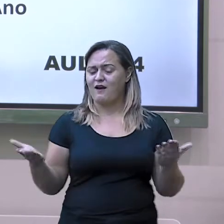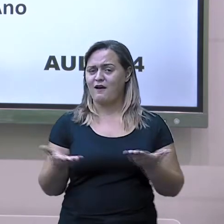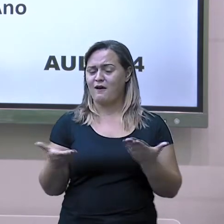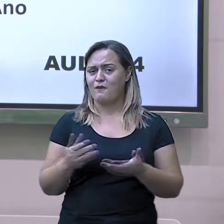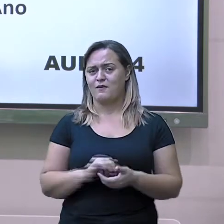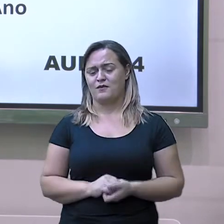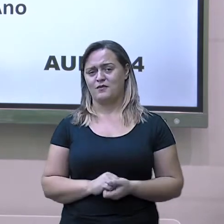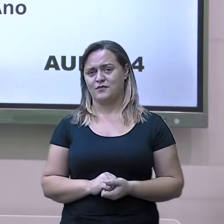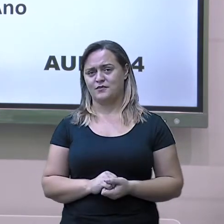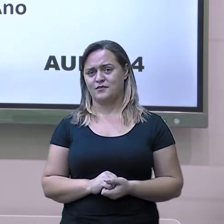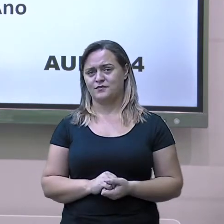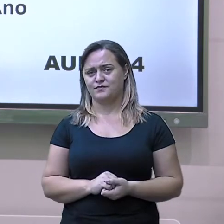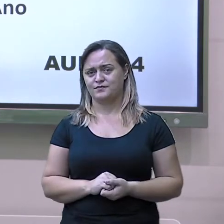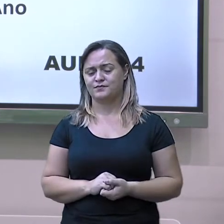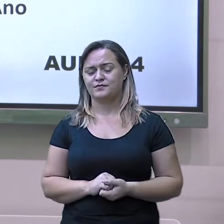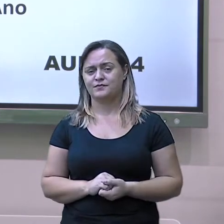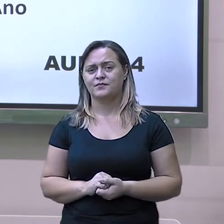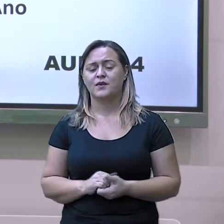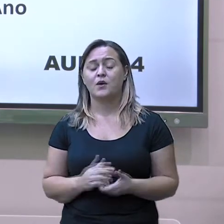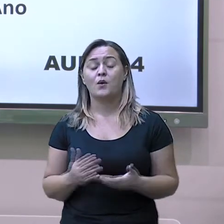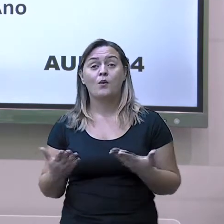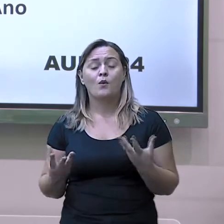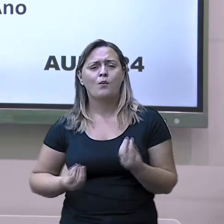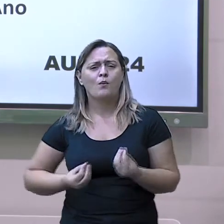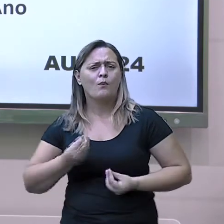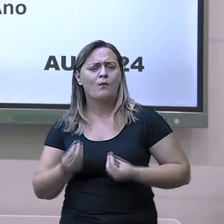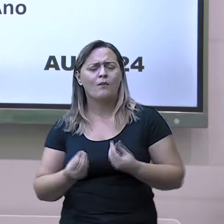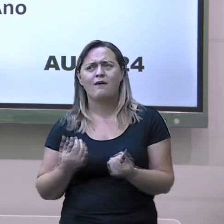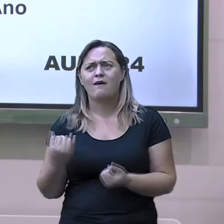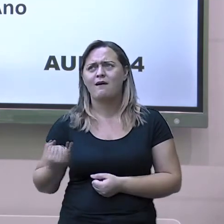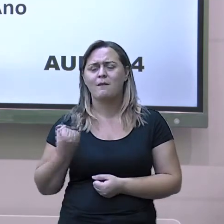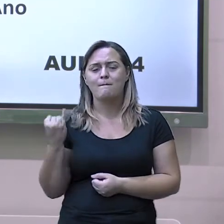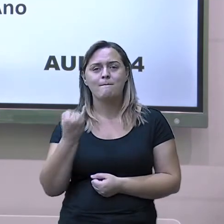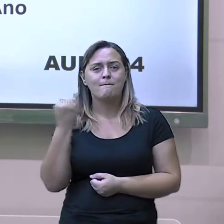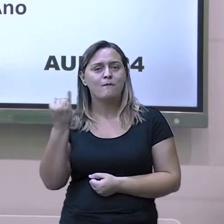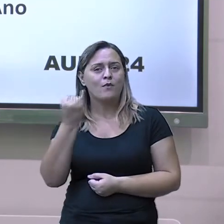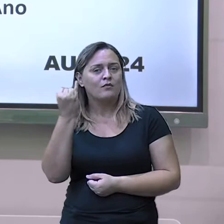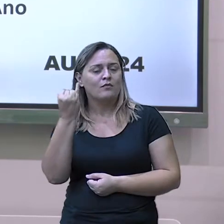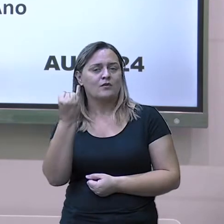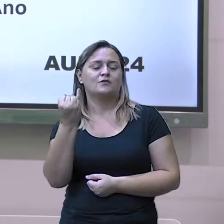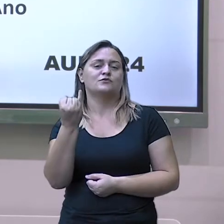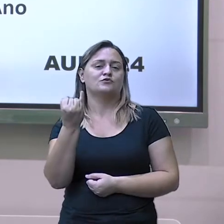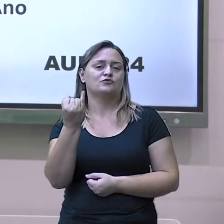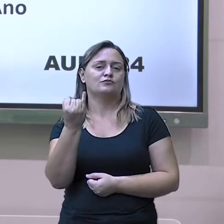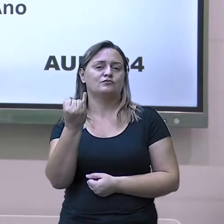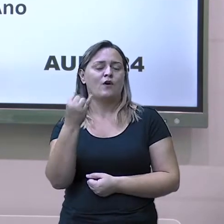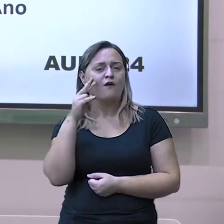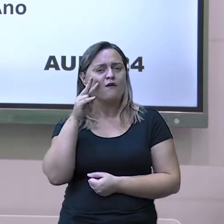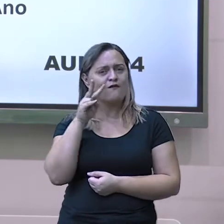não sabe o quanto é importante isto para mim.